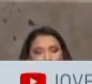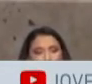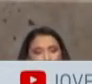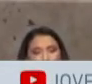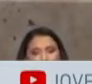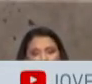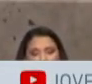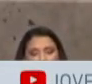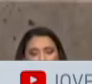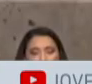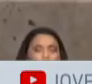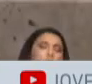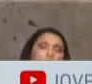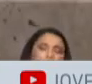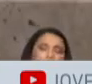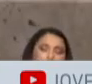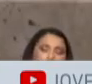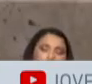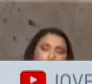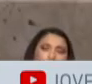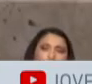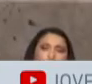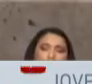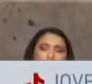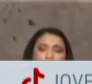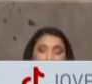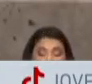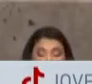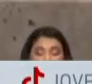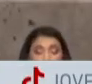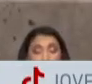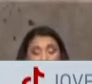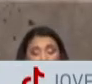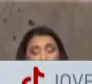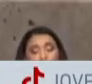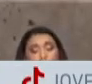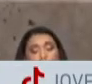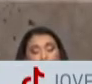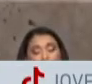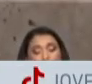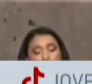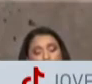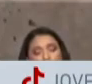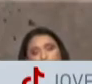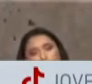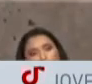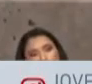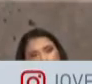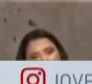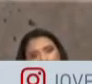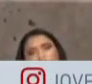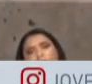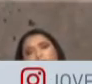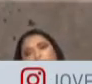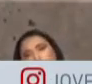classificadas sob o indicador orçamentário RP9 nos exercícios financeiros de 2020 a